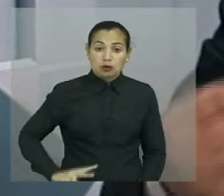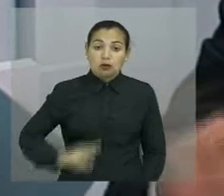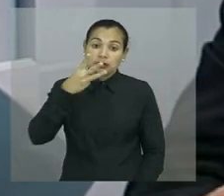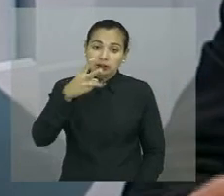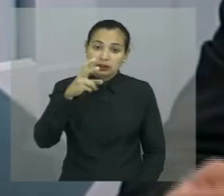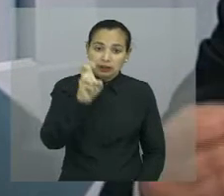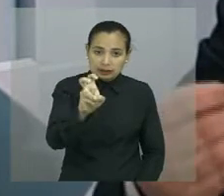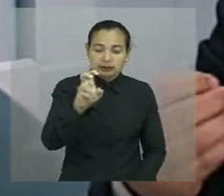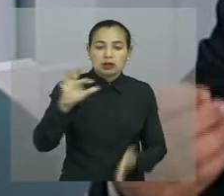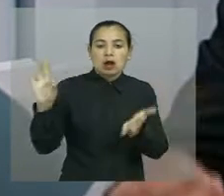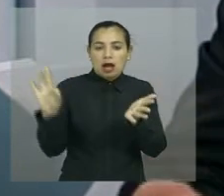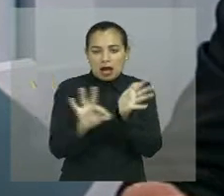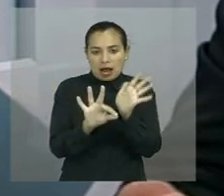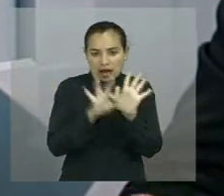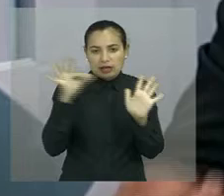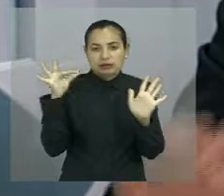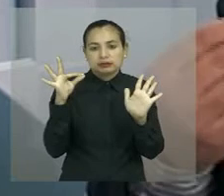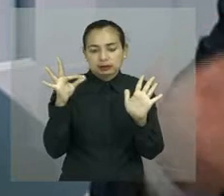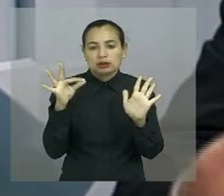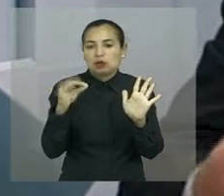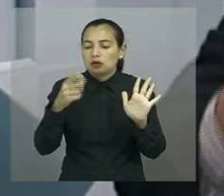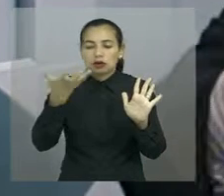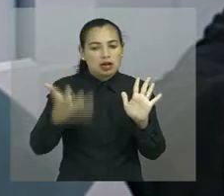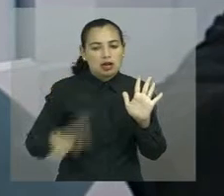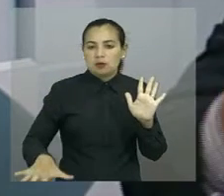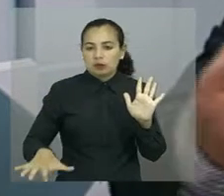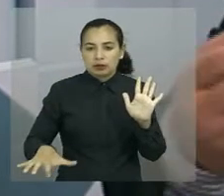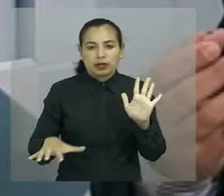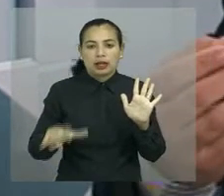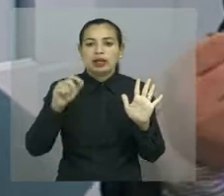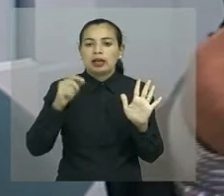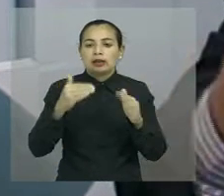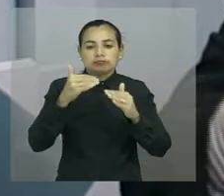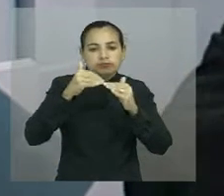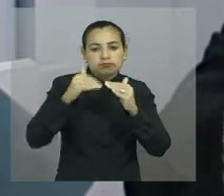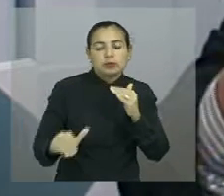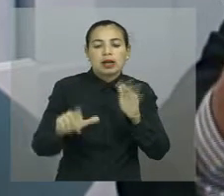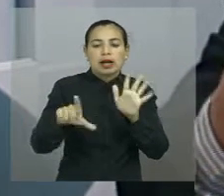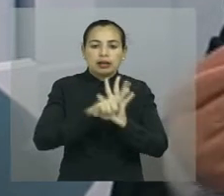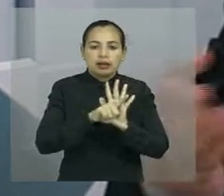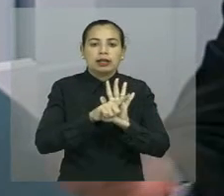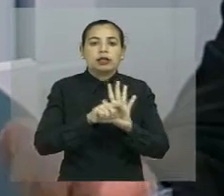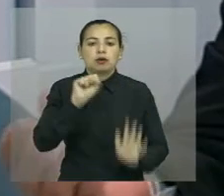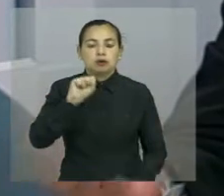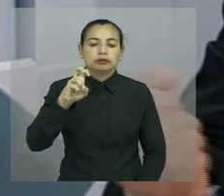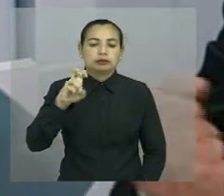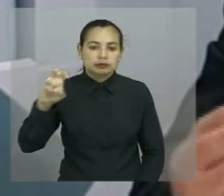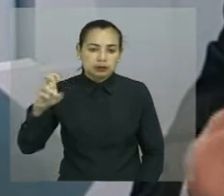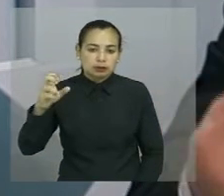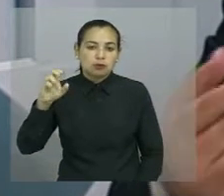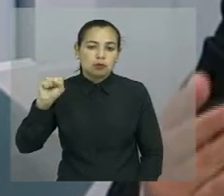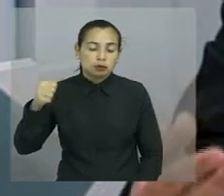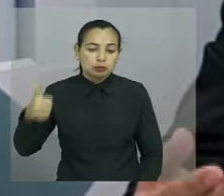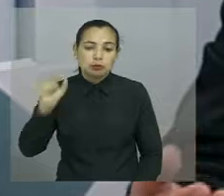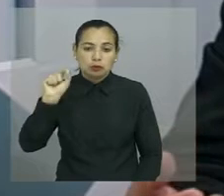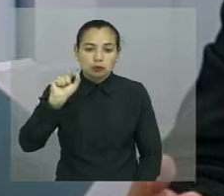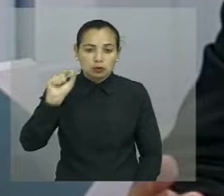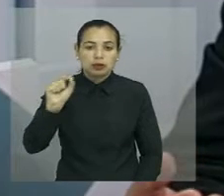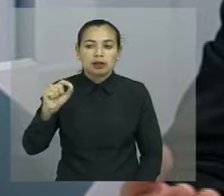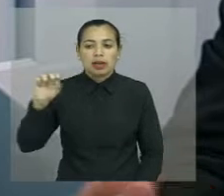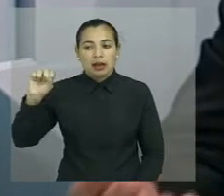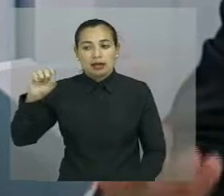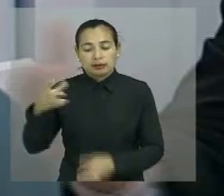35 assinaram a moção de repúdio contra a ADI 5581, que tramita lá no STF, que pretende